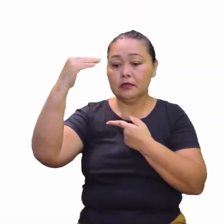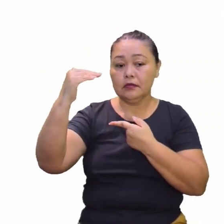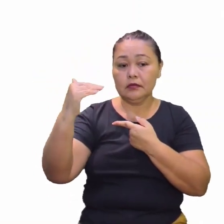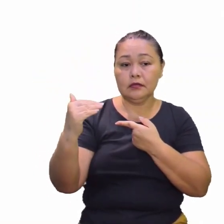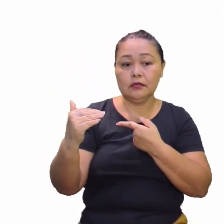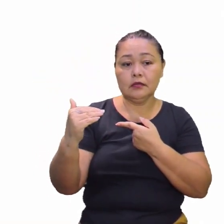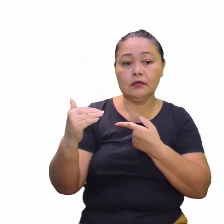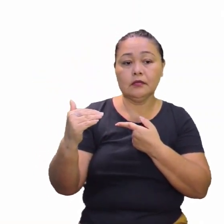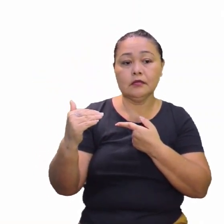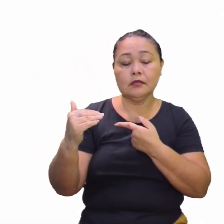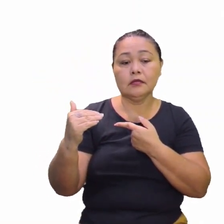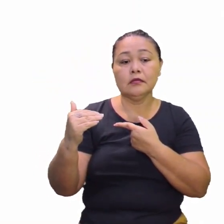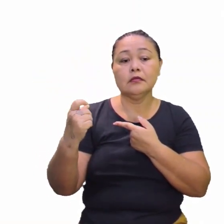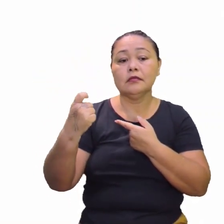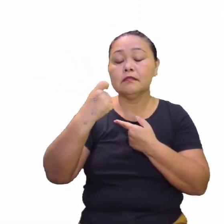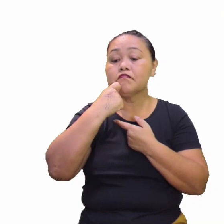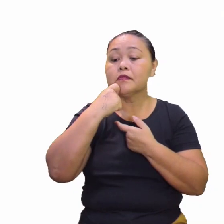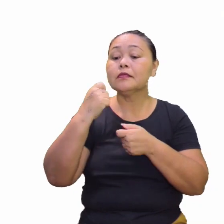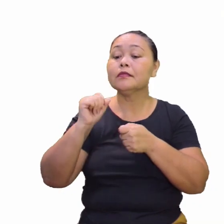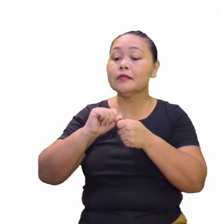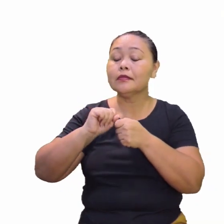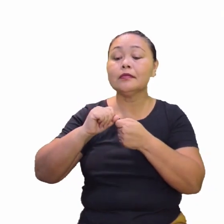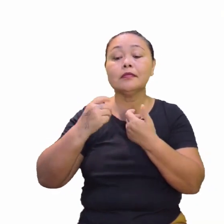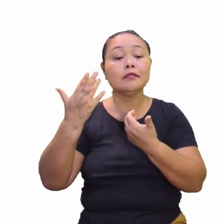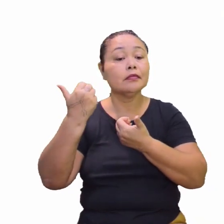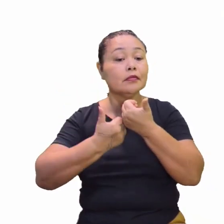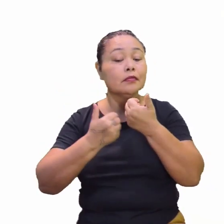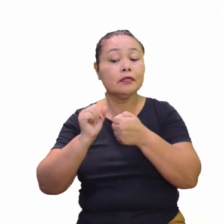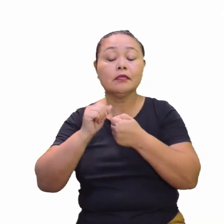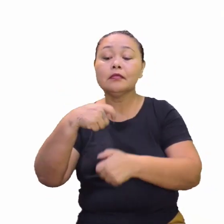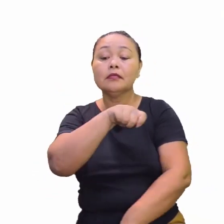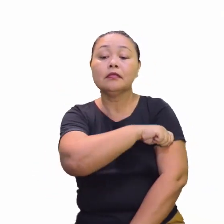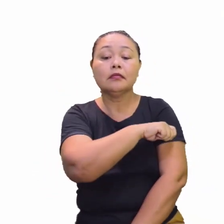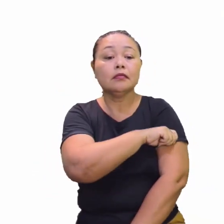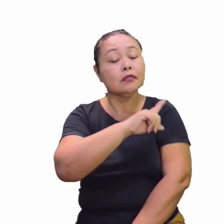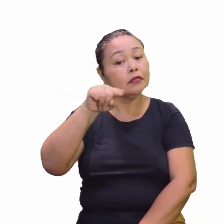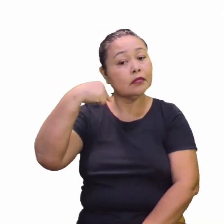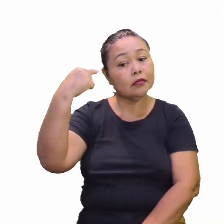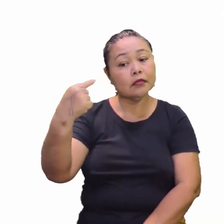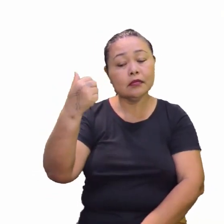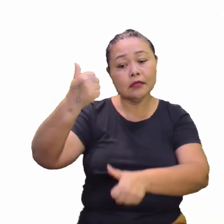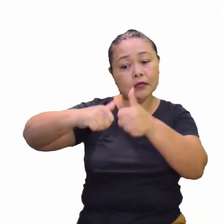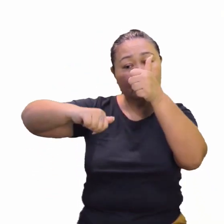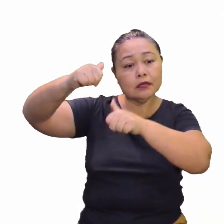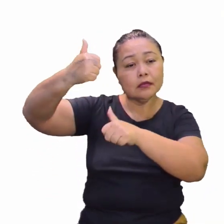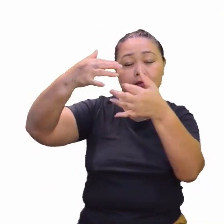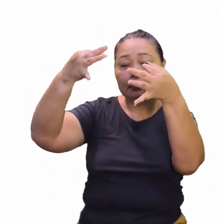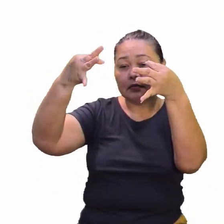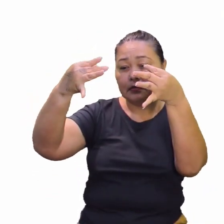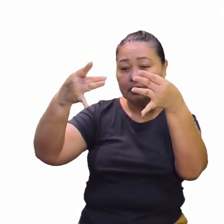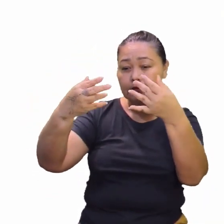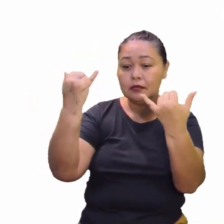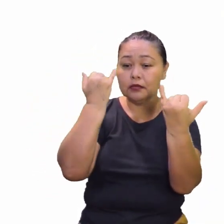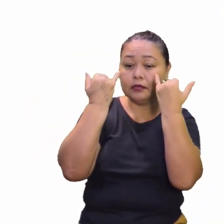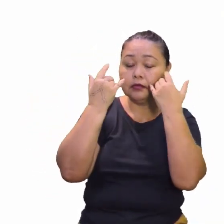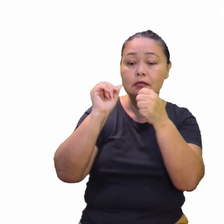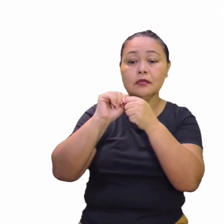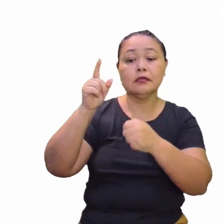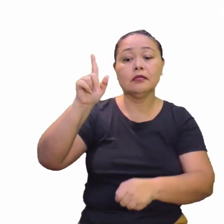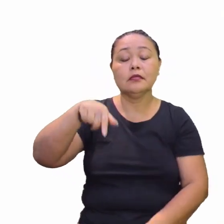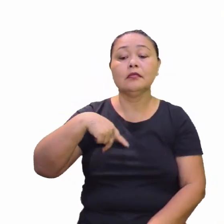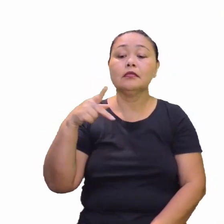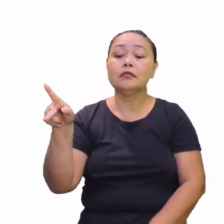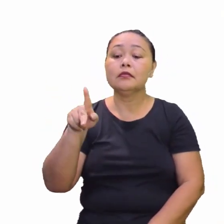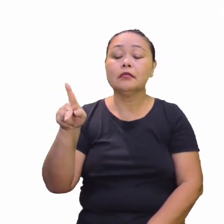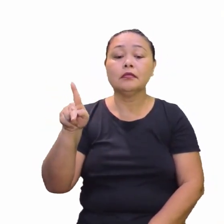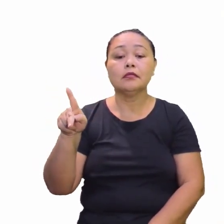legenda, né? Essa primeira, por exemplo, que é a pesca esportiva. Isso daí é para o aluno depois poder, né, analisar com mais detalhes essas informações, né,